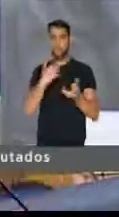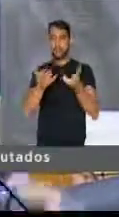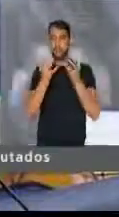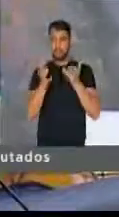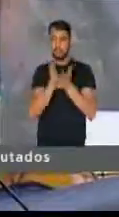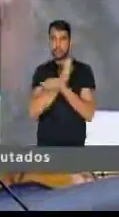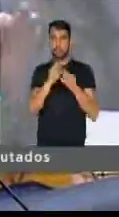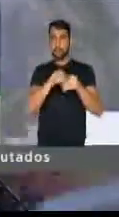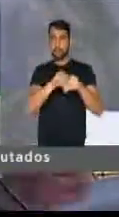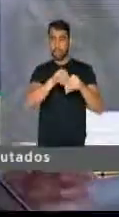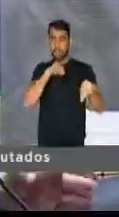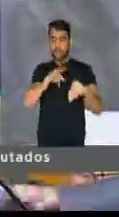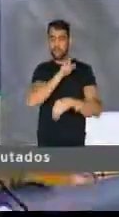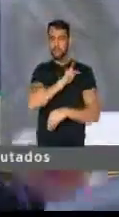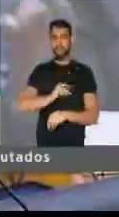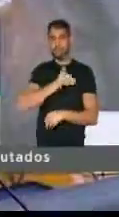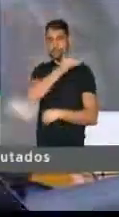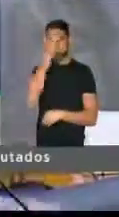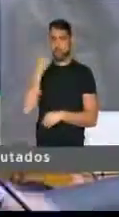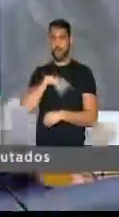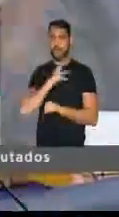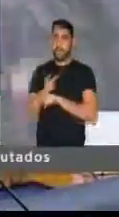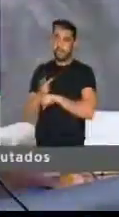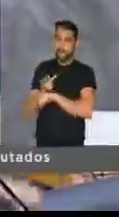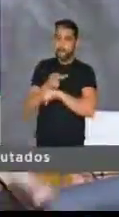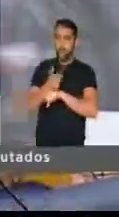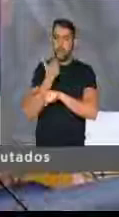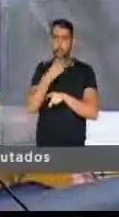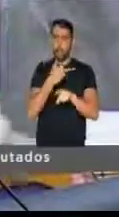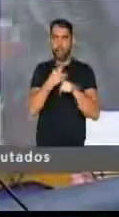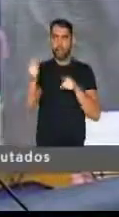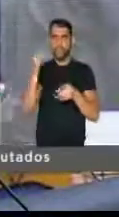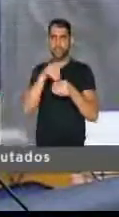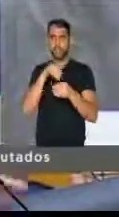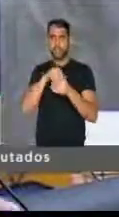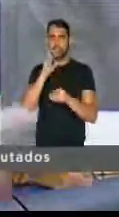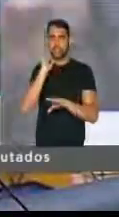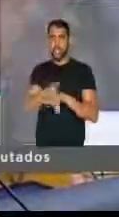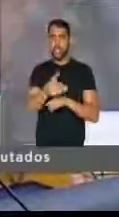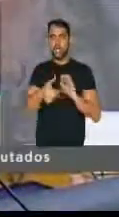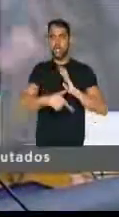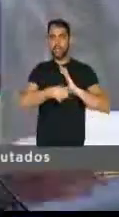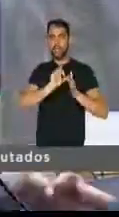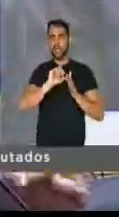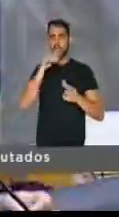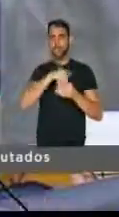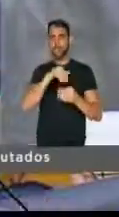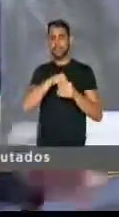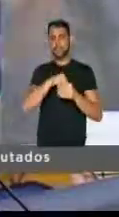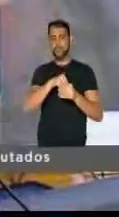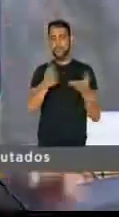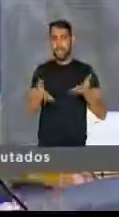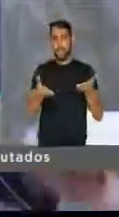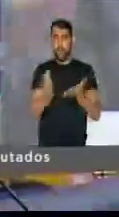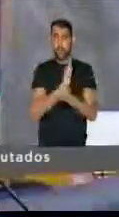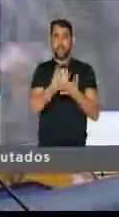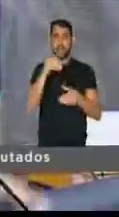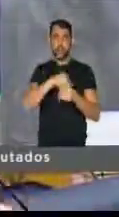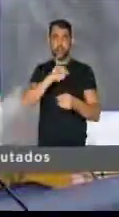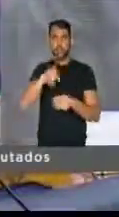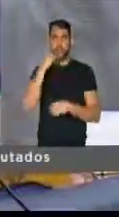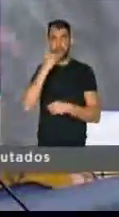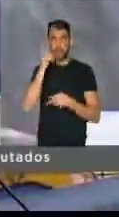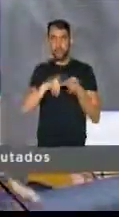quer. Afastar Temer e buscar a conquista das eleições diretas, antecipação delas. Eleição direta